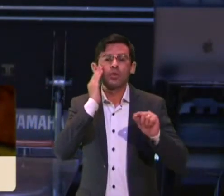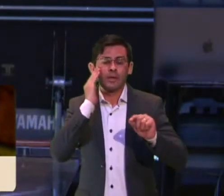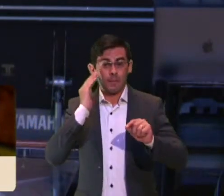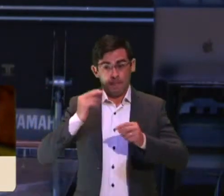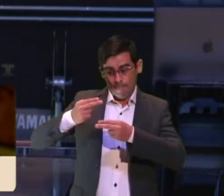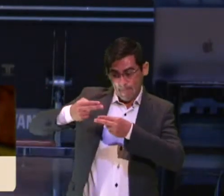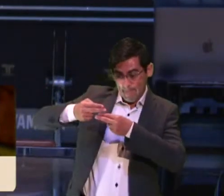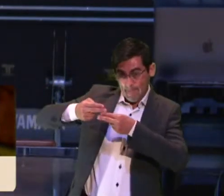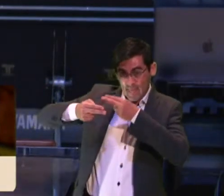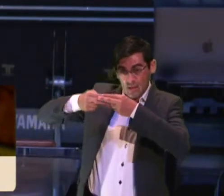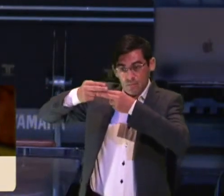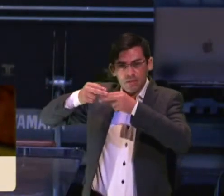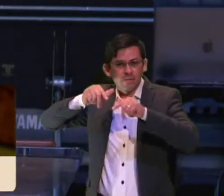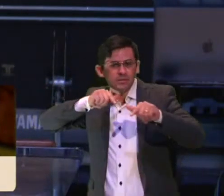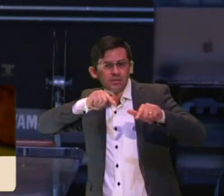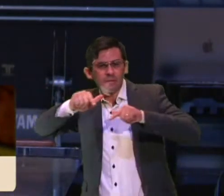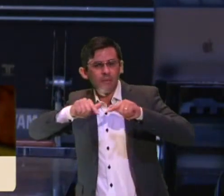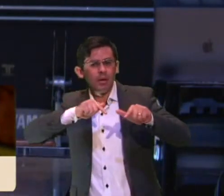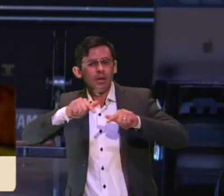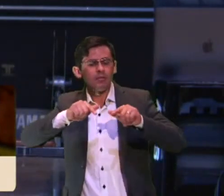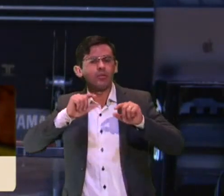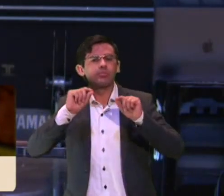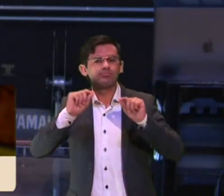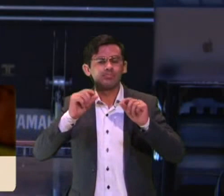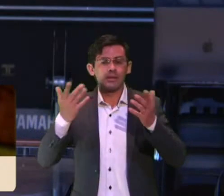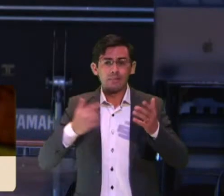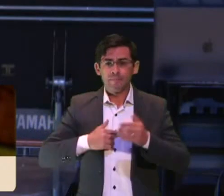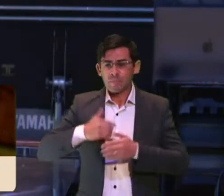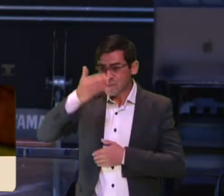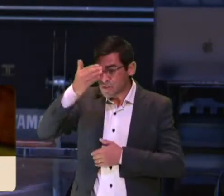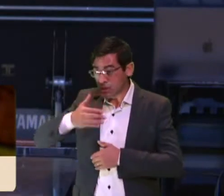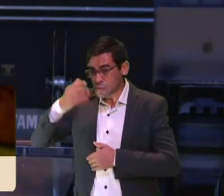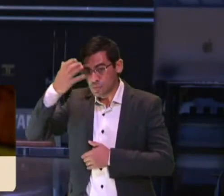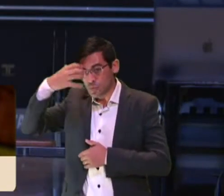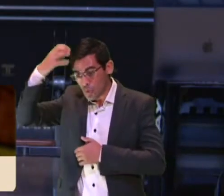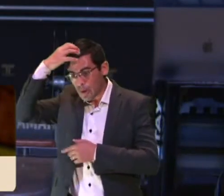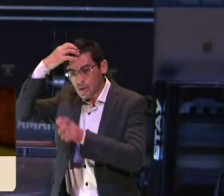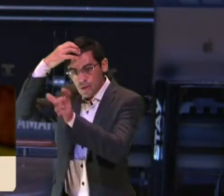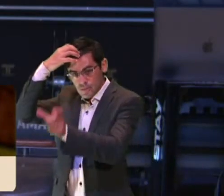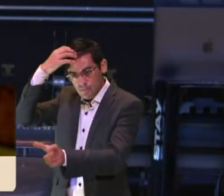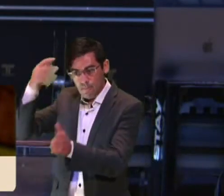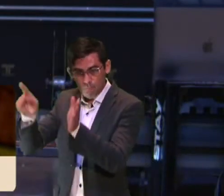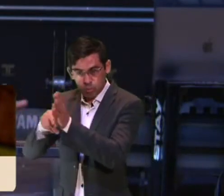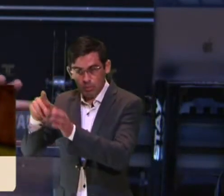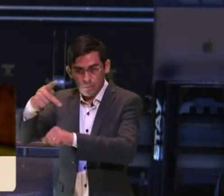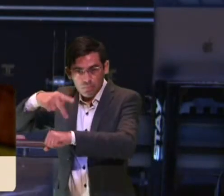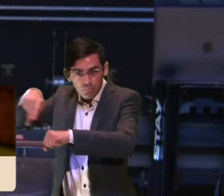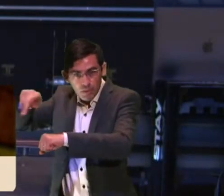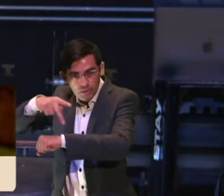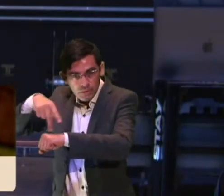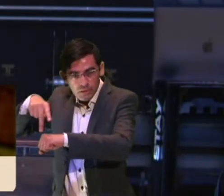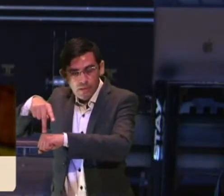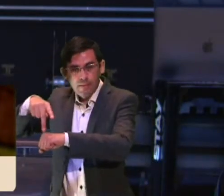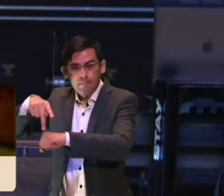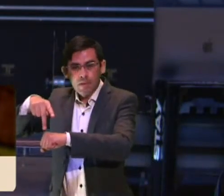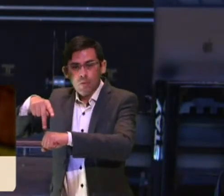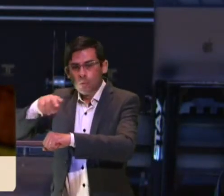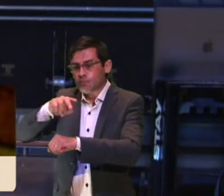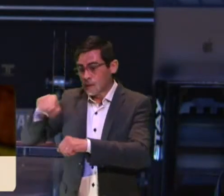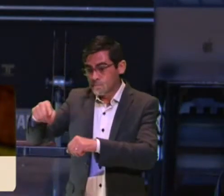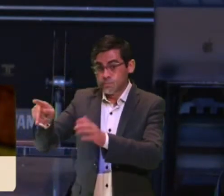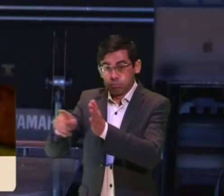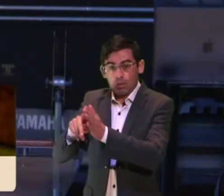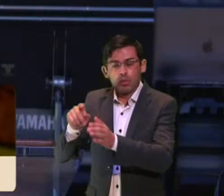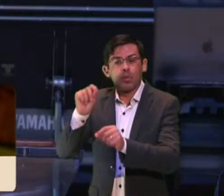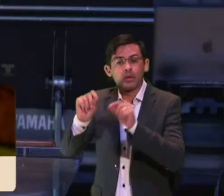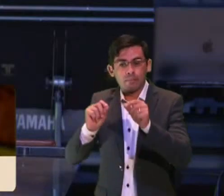Neemias exercia diante do rei persa Artaxerxes.